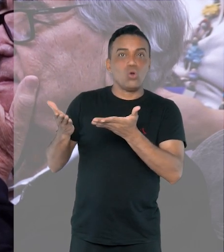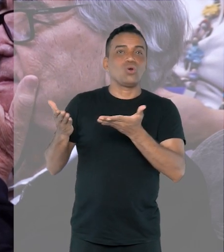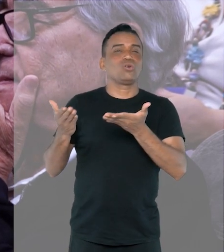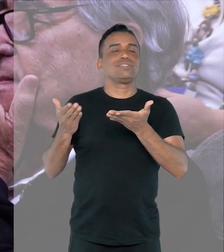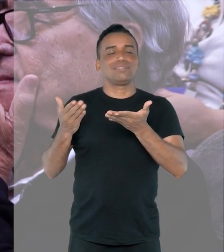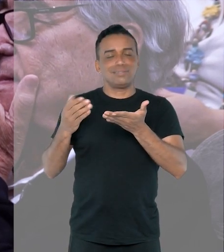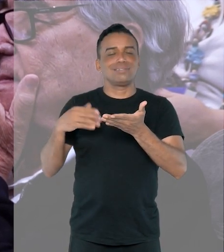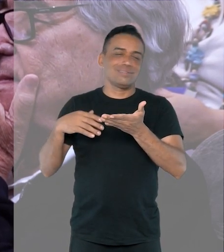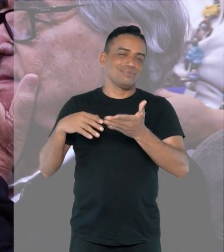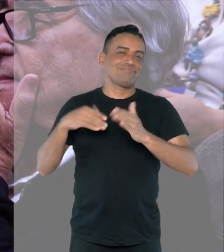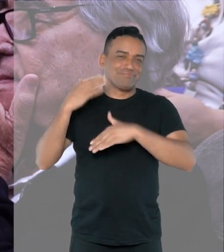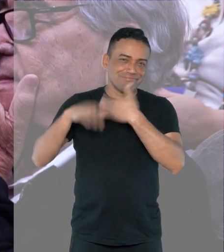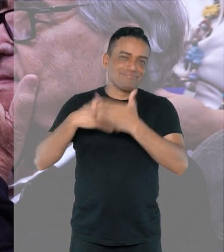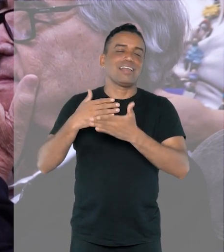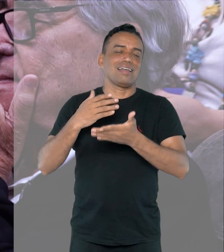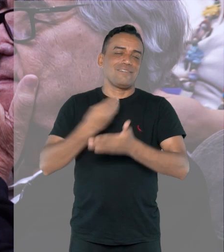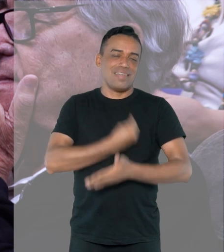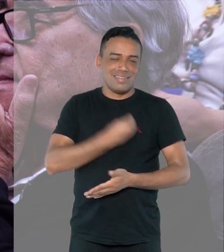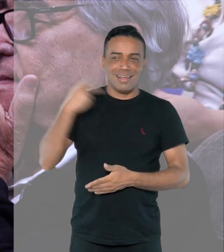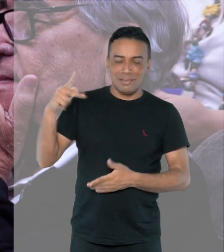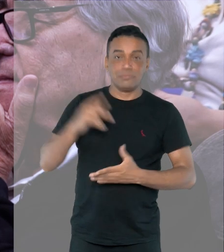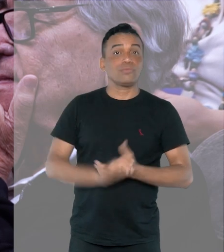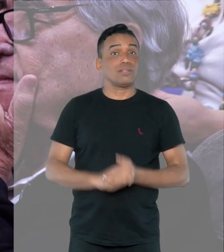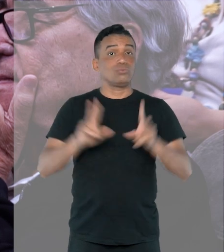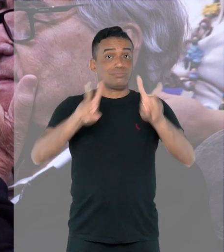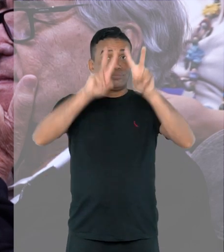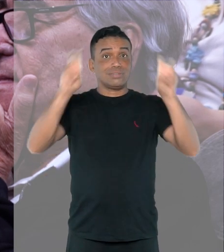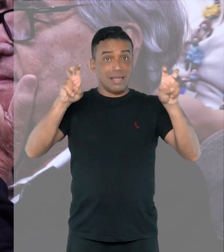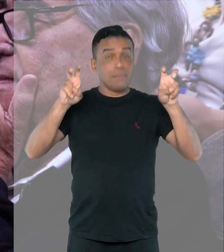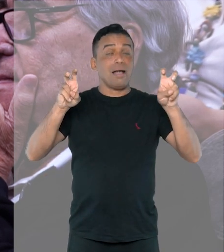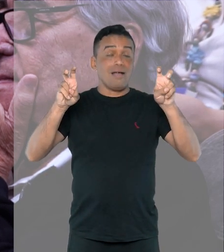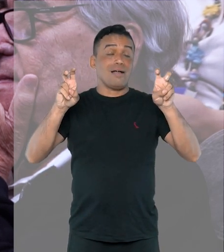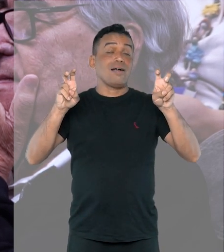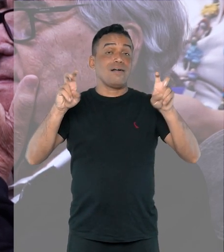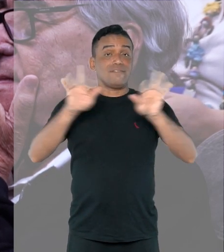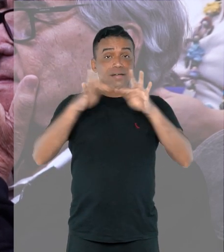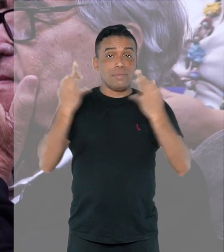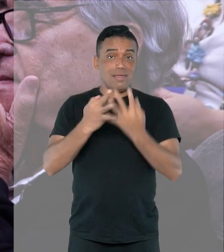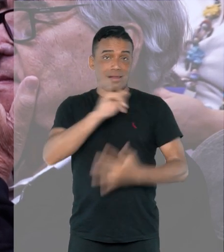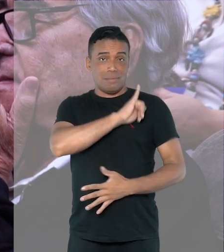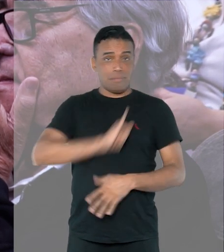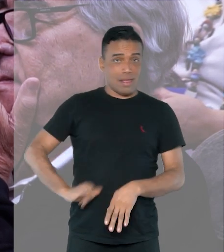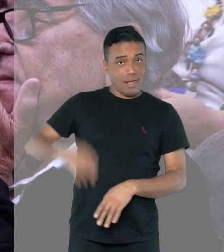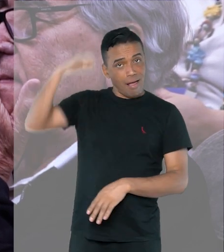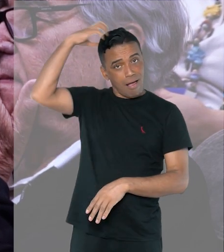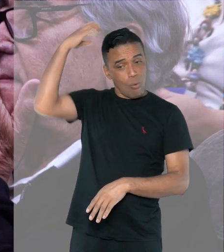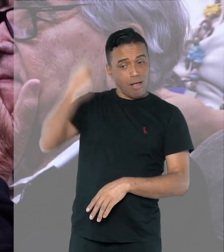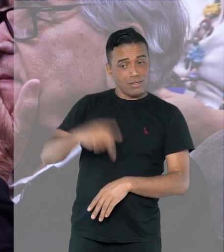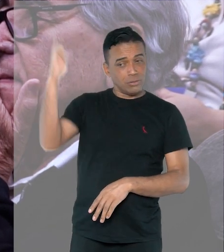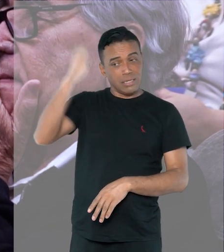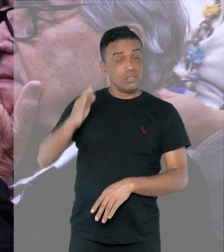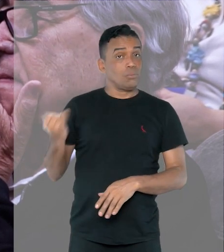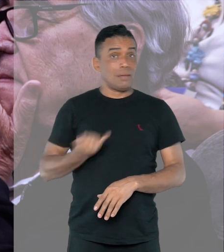toda dele. E particularmente o assunto da família imperial é uma coisa muito importante assim, para